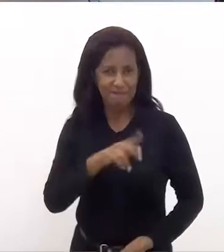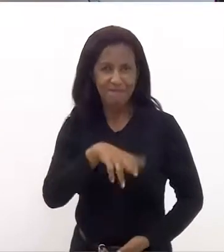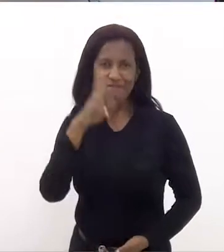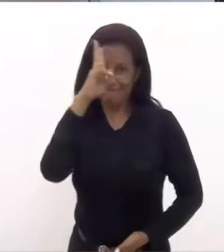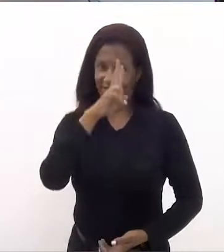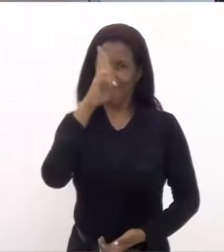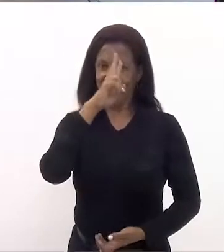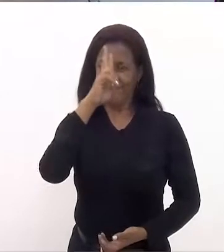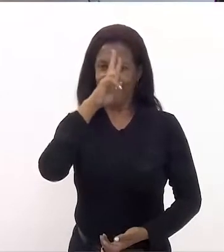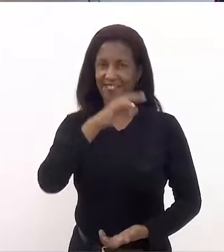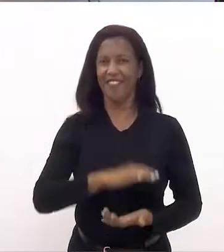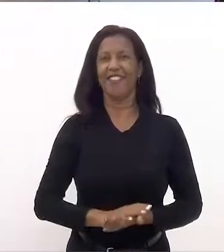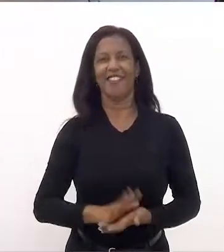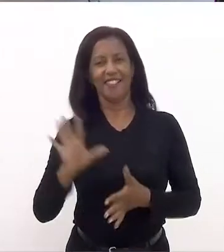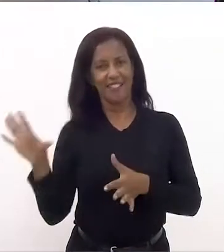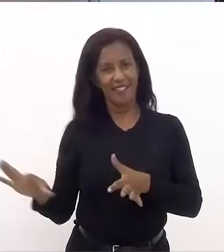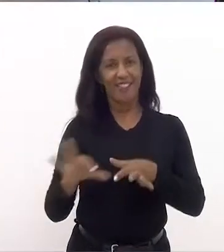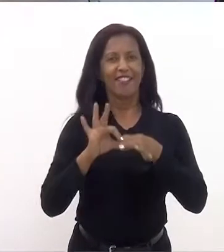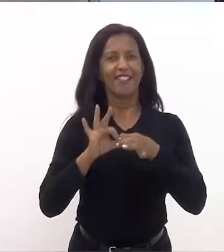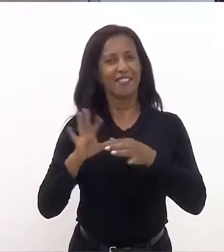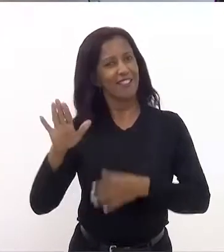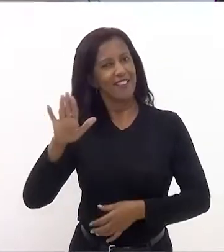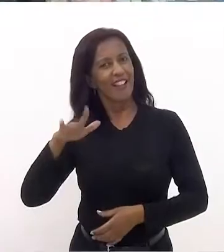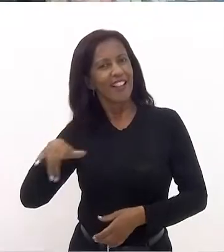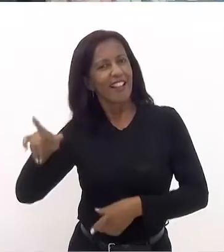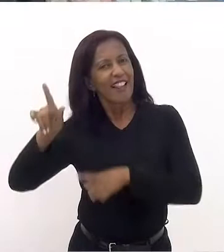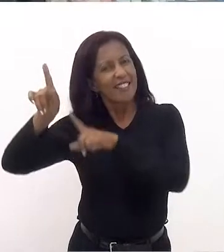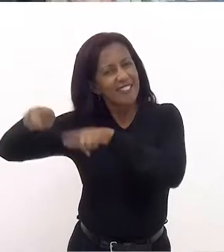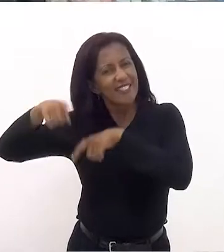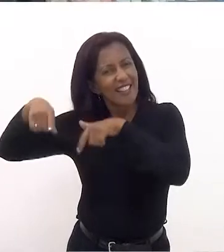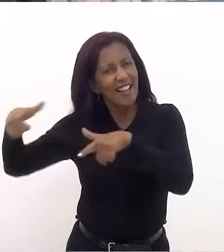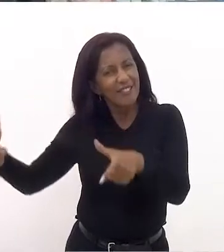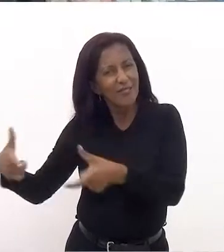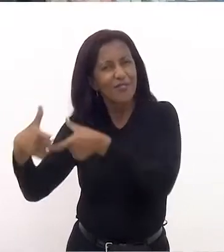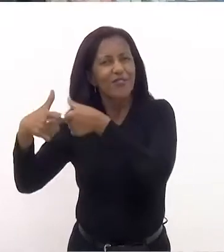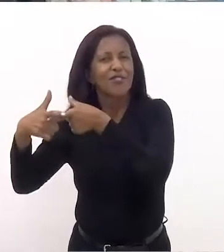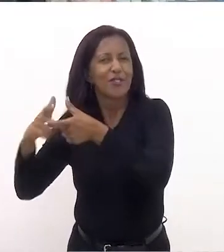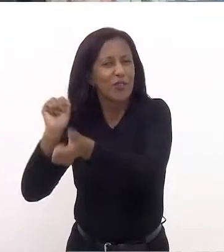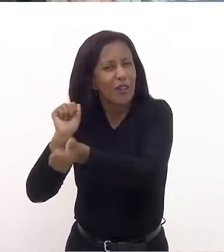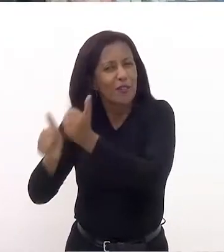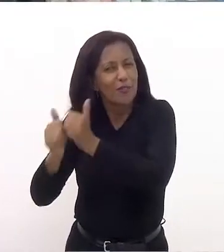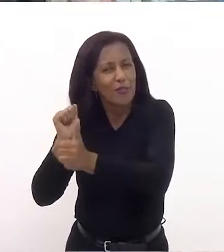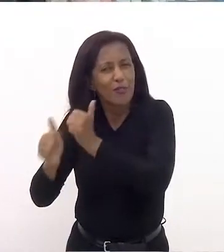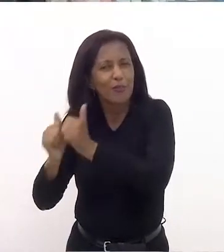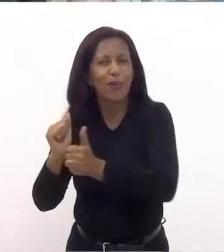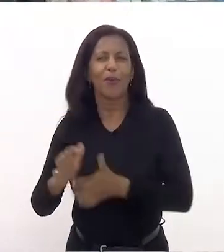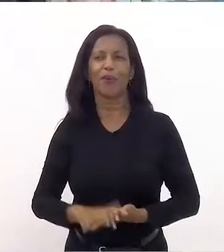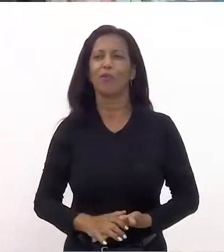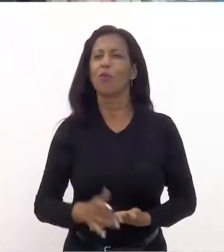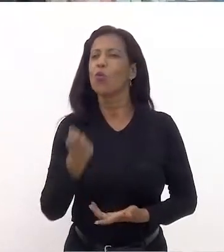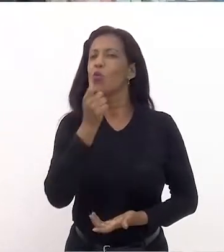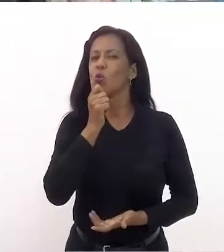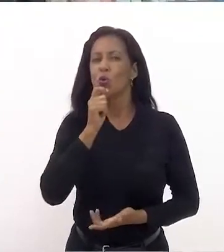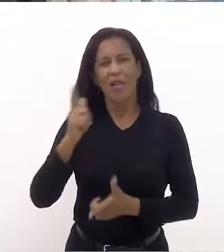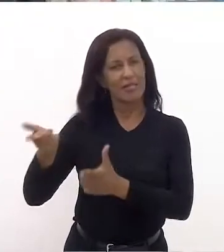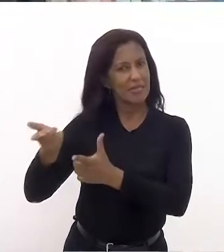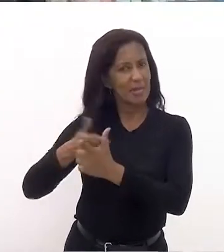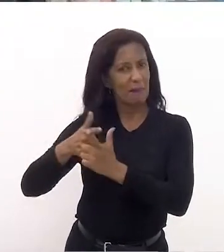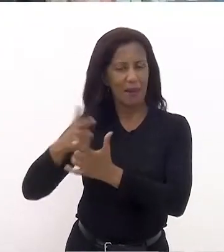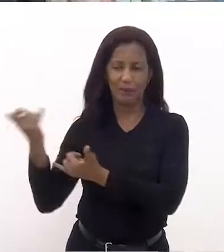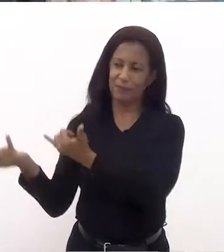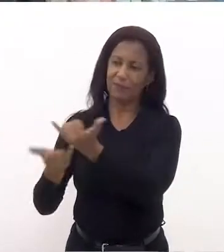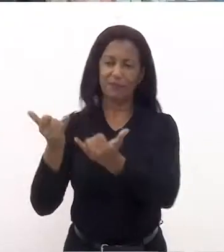Essa história é ligada à minha infância na cidadezinha pequena. Jogar futebol sem